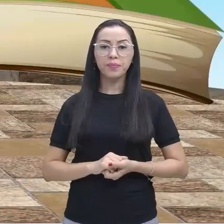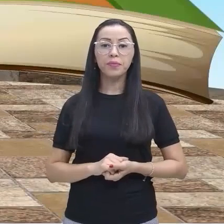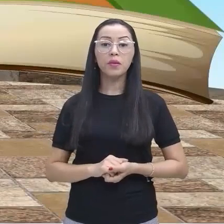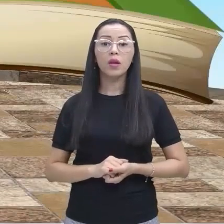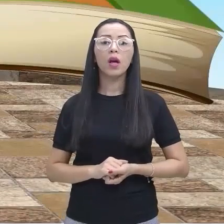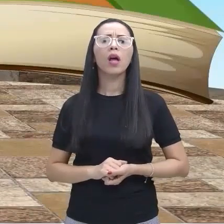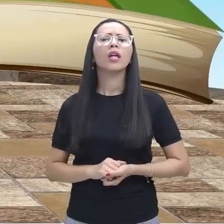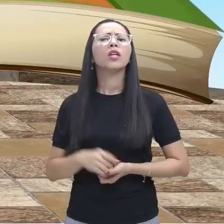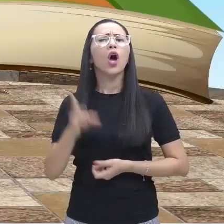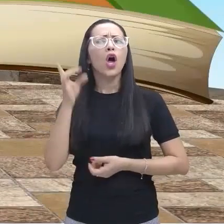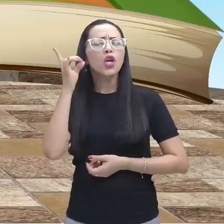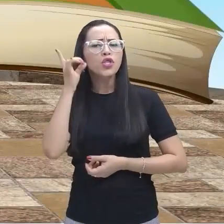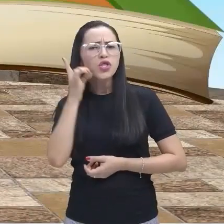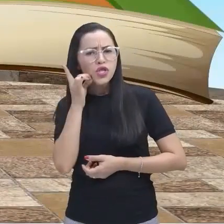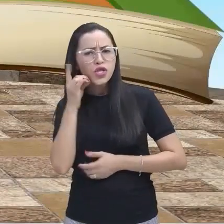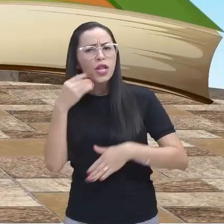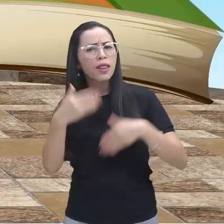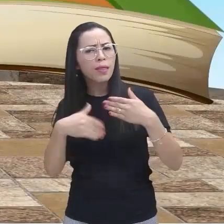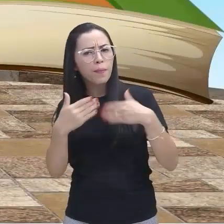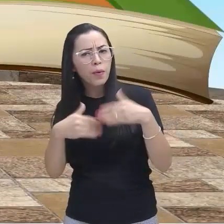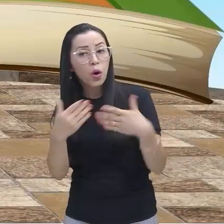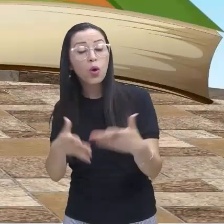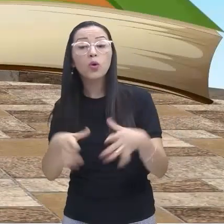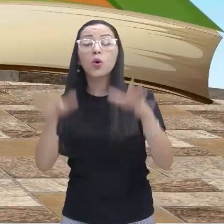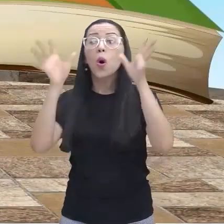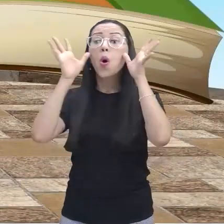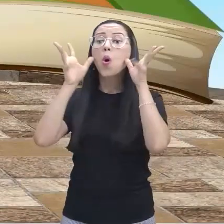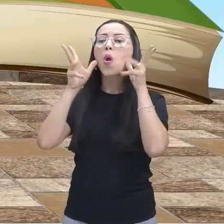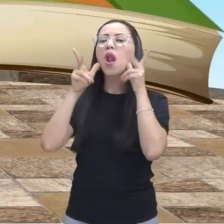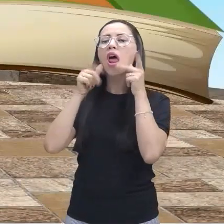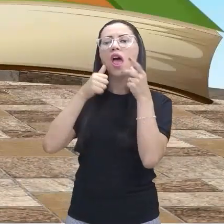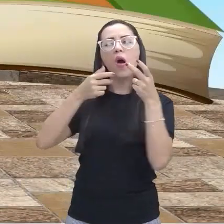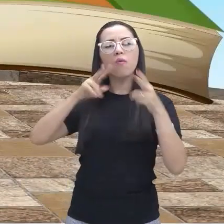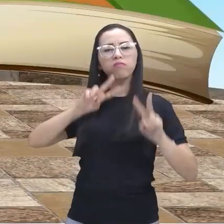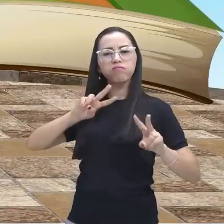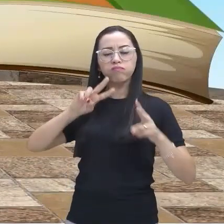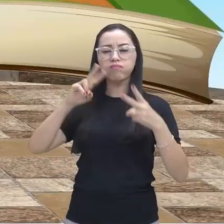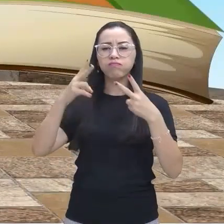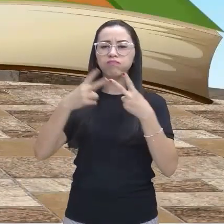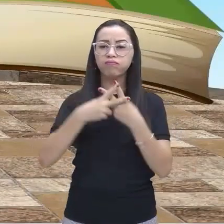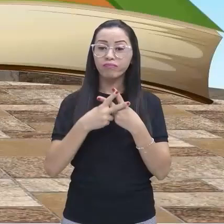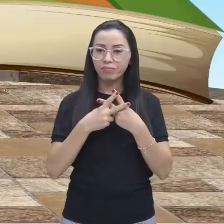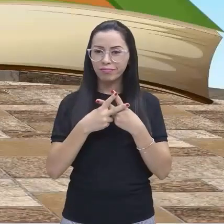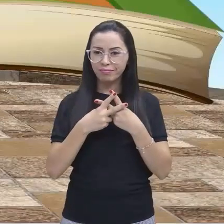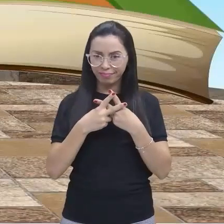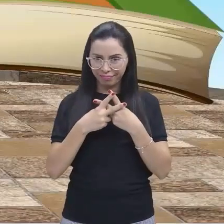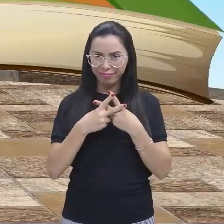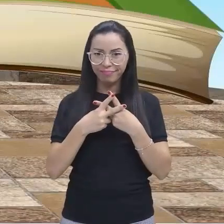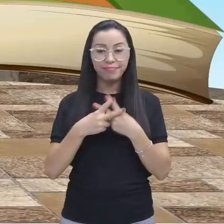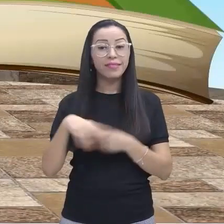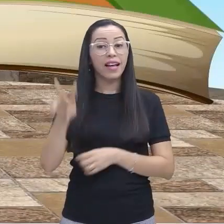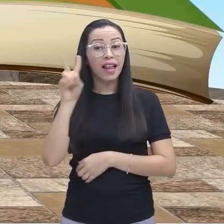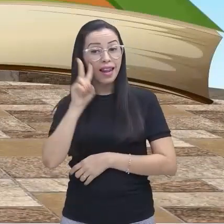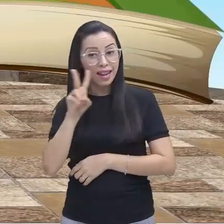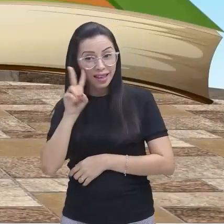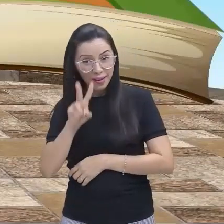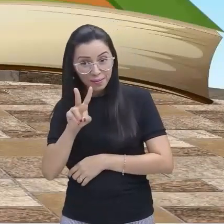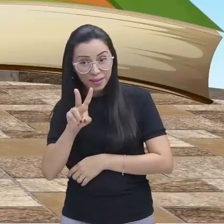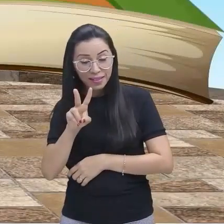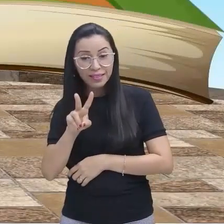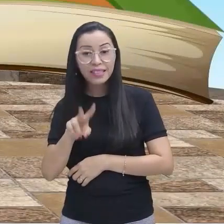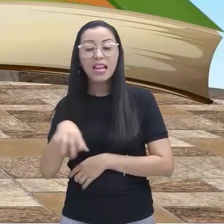Dias depois, o leão caiu numa armadilha. Não foi isso, gente, que